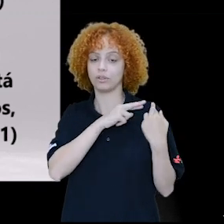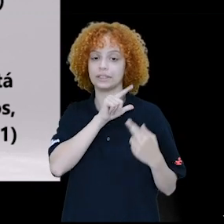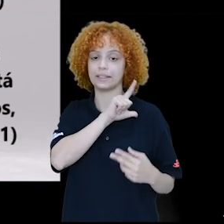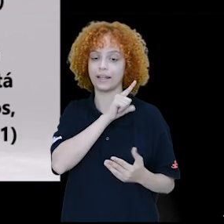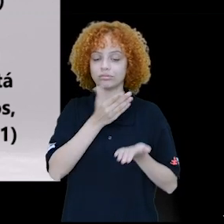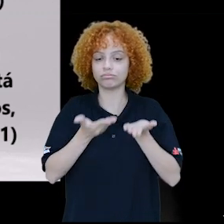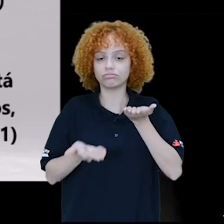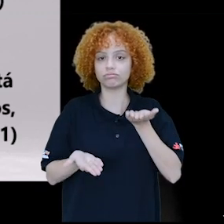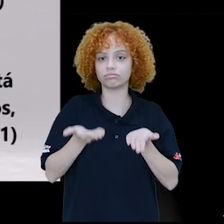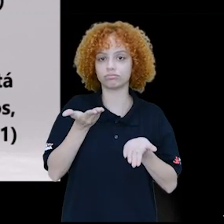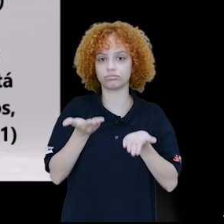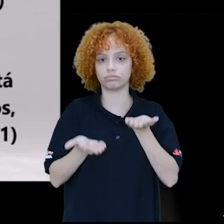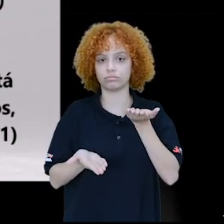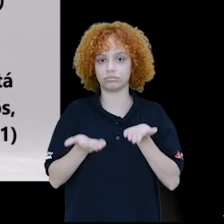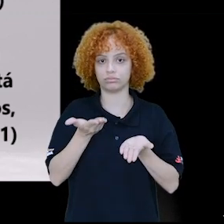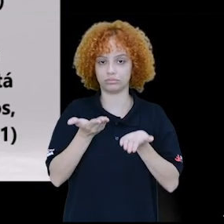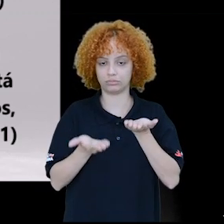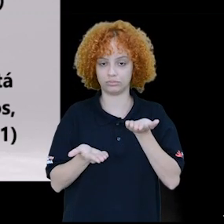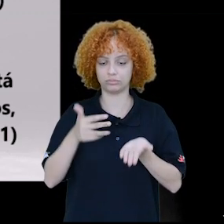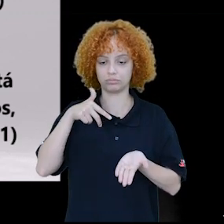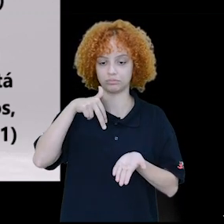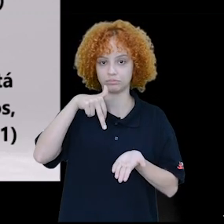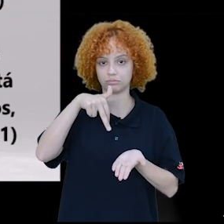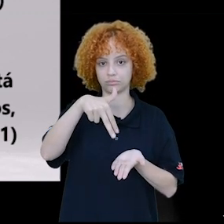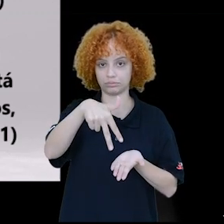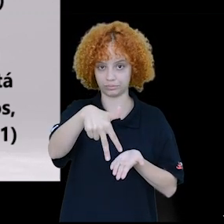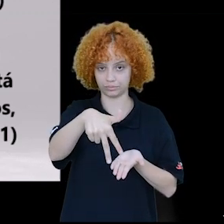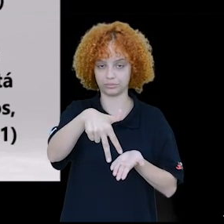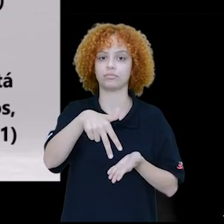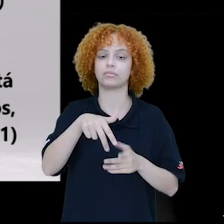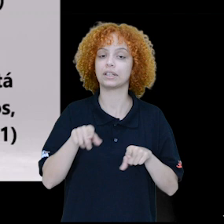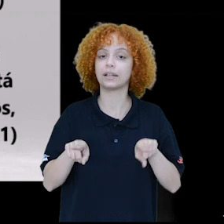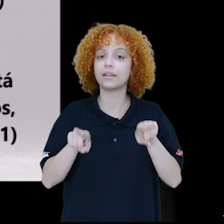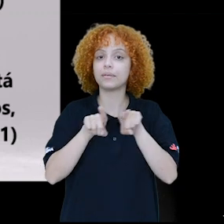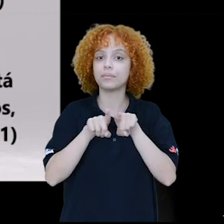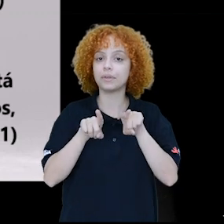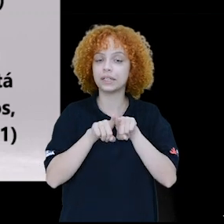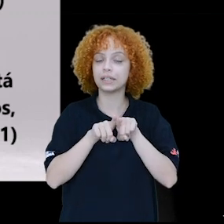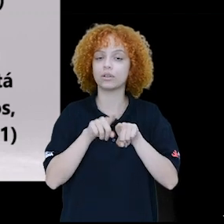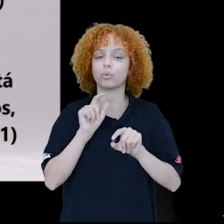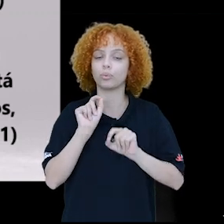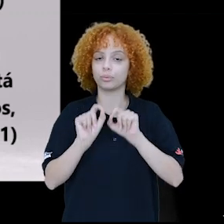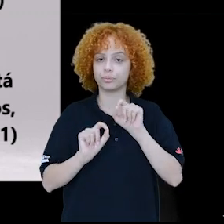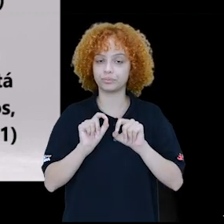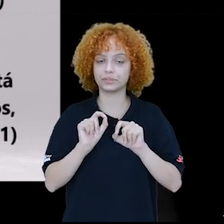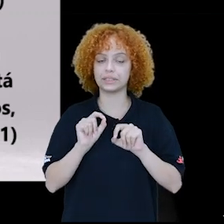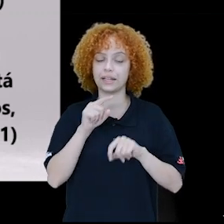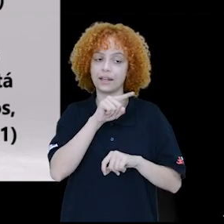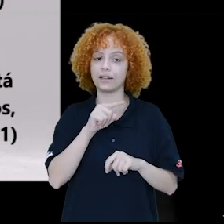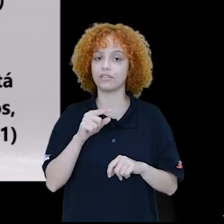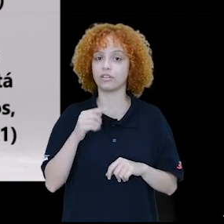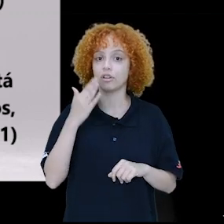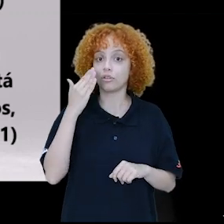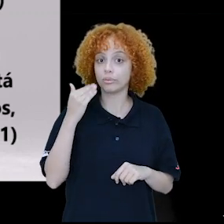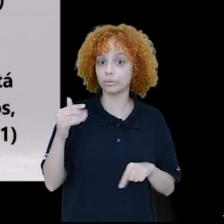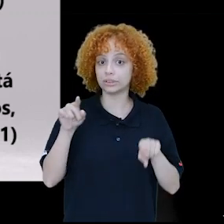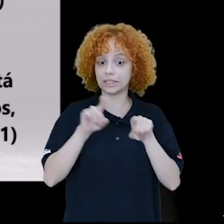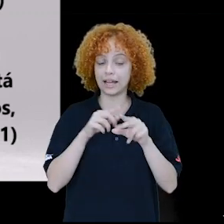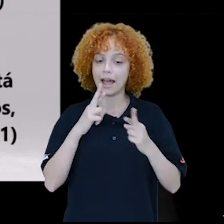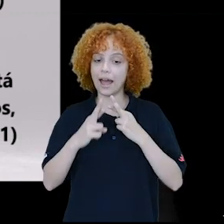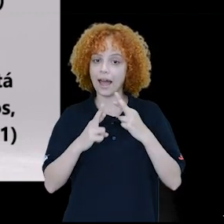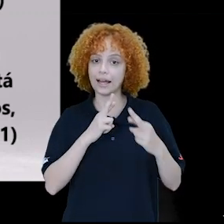são harmoniosos, sem quebras. Além disso, normalmente o cerebelo é conhecido por sua relação